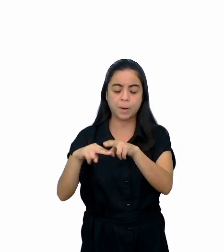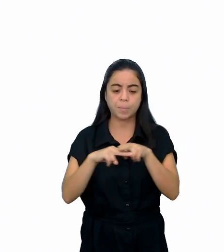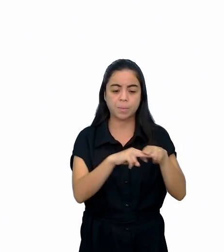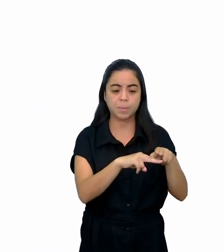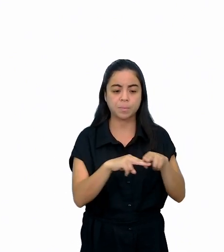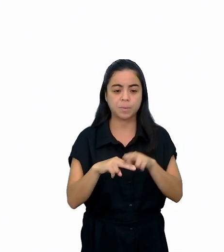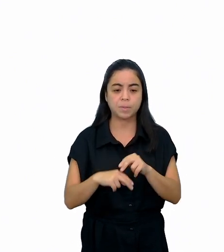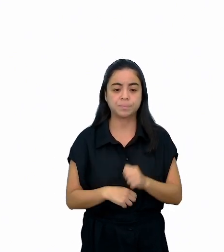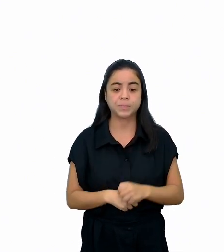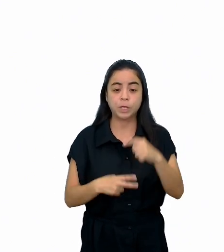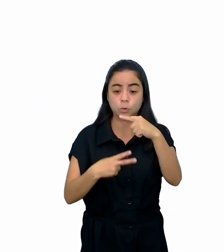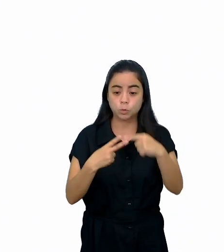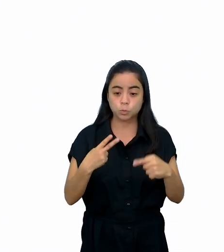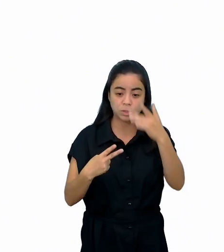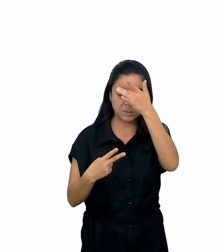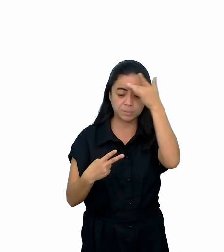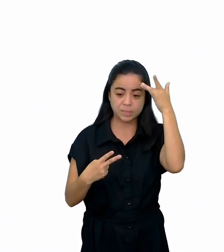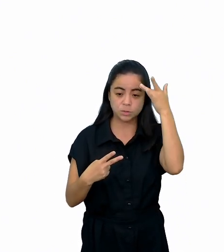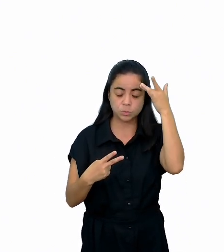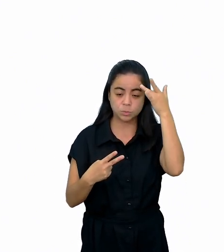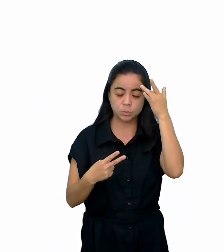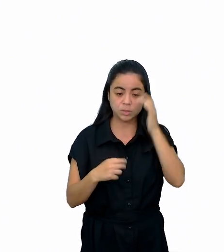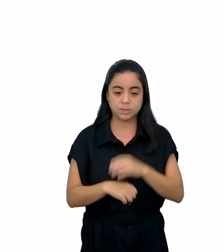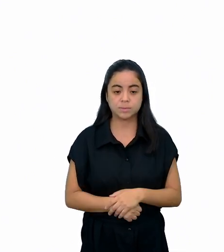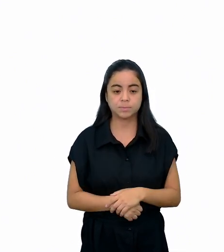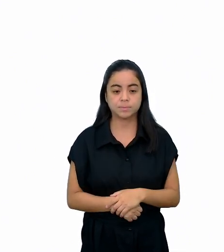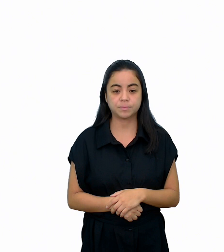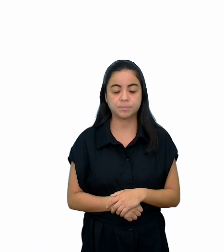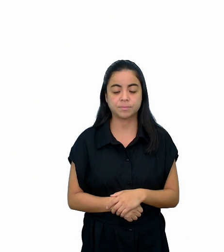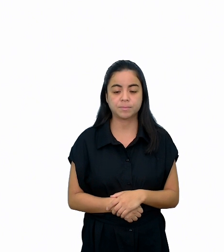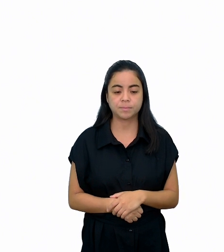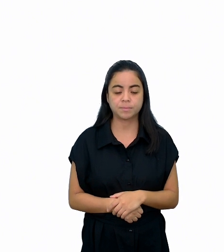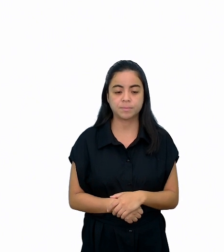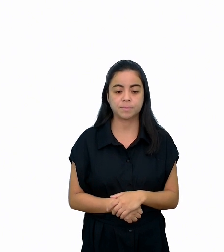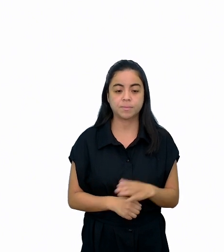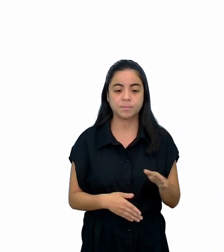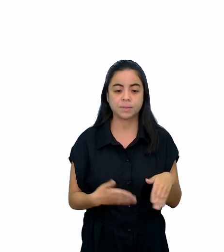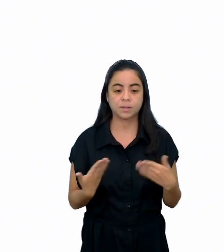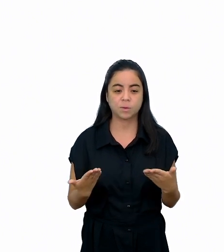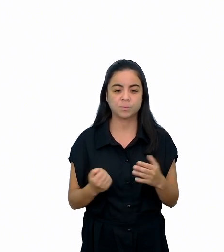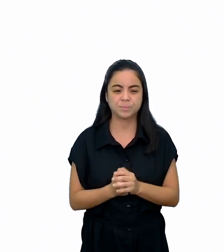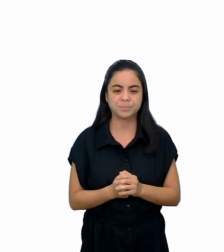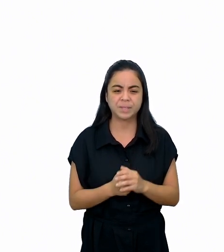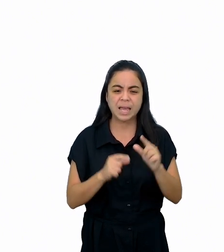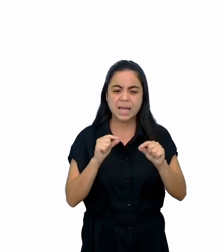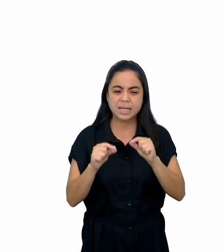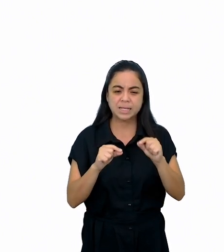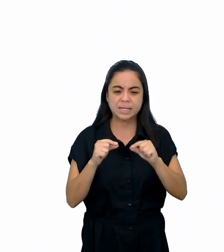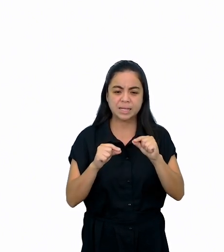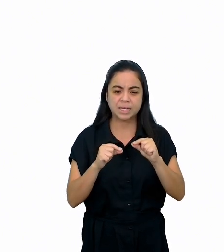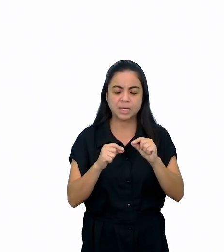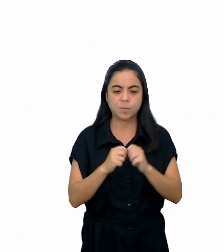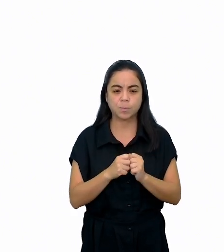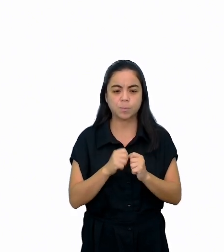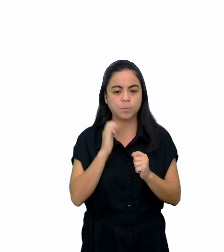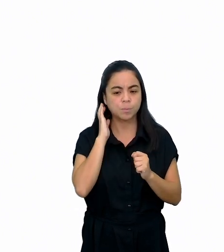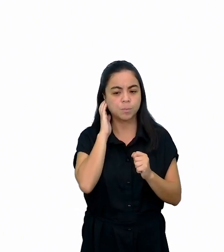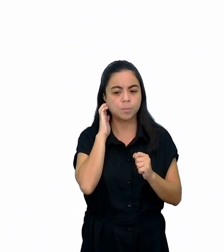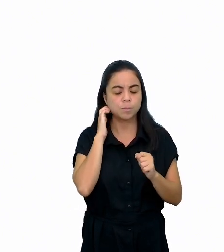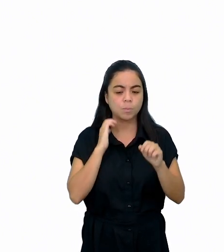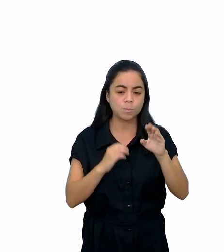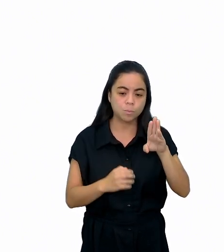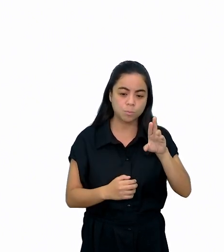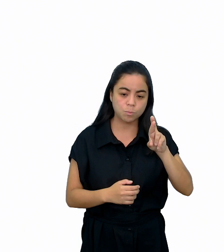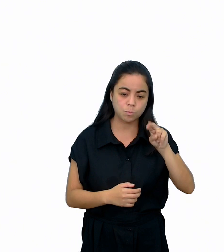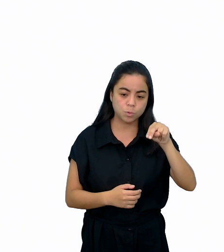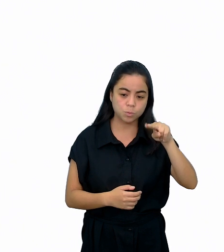2 estudantes, no caso, né, da sala da professora Jussara. Então, quem senta na frente de Bruna e